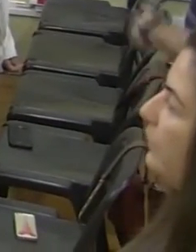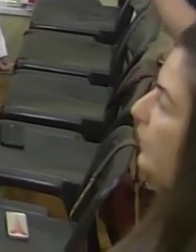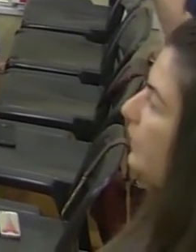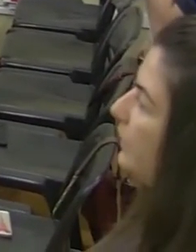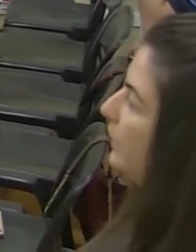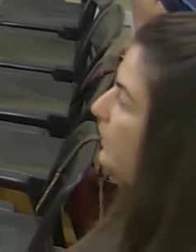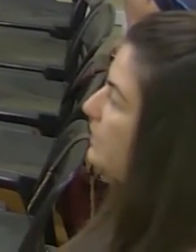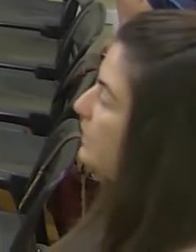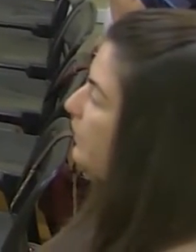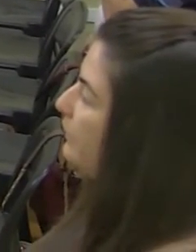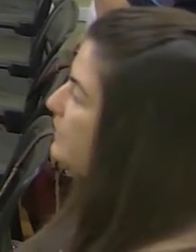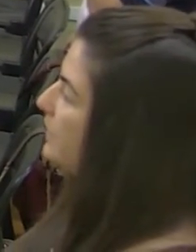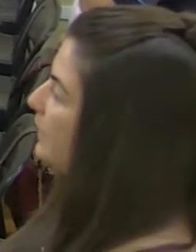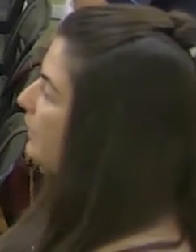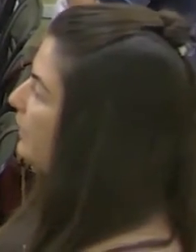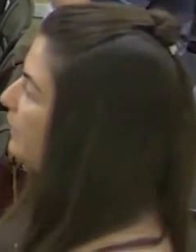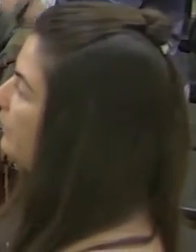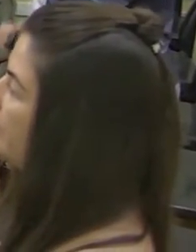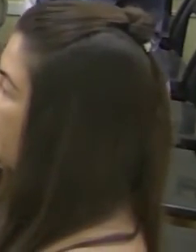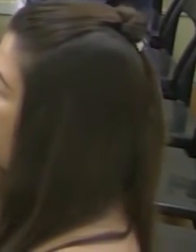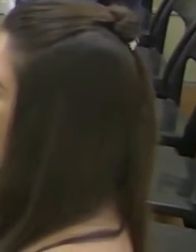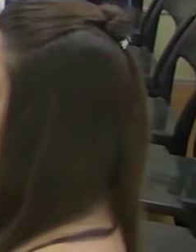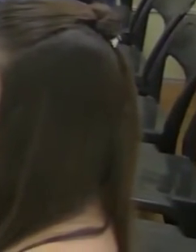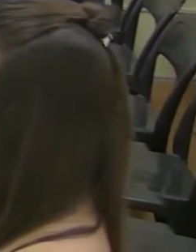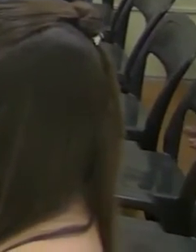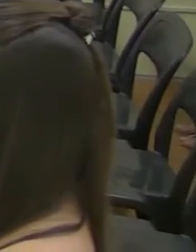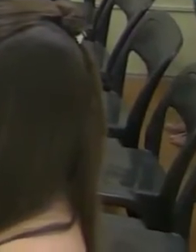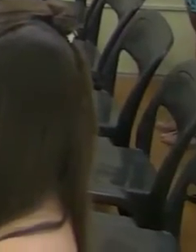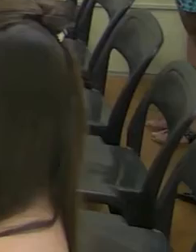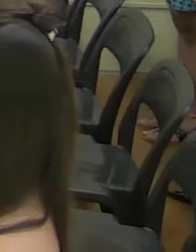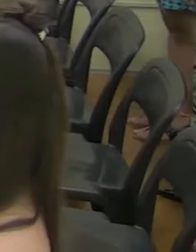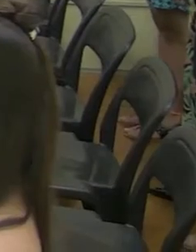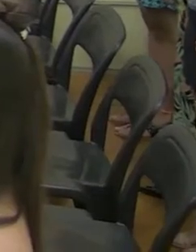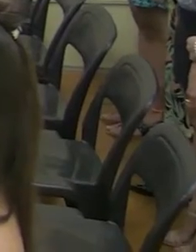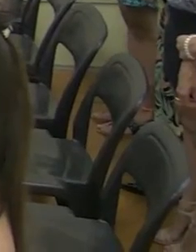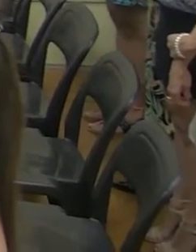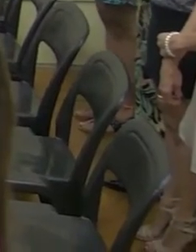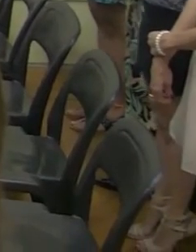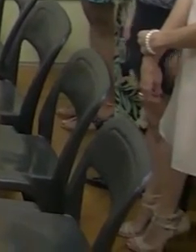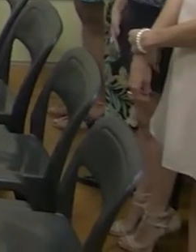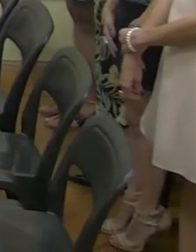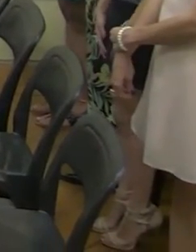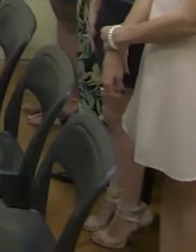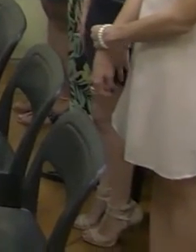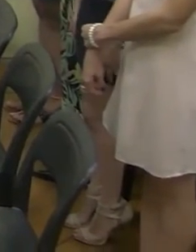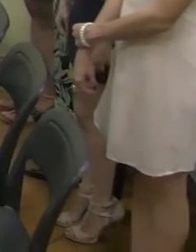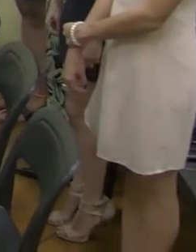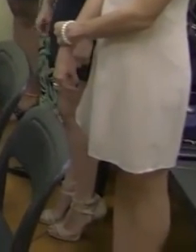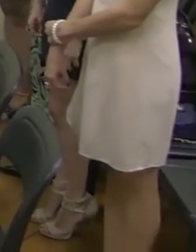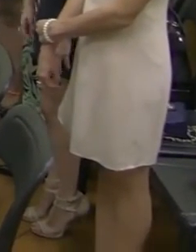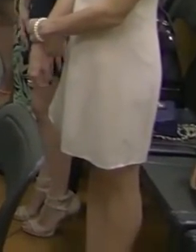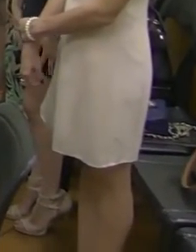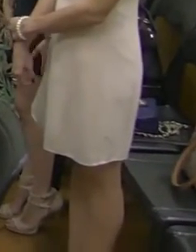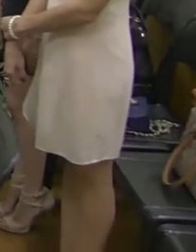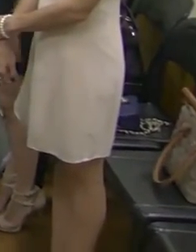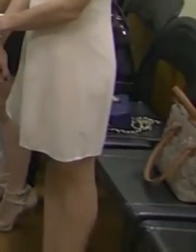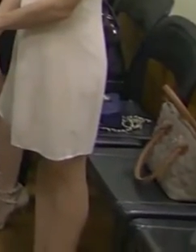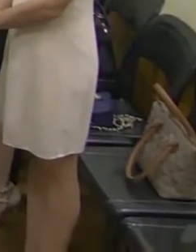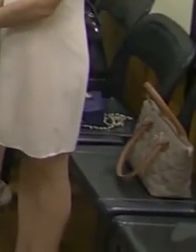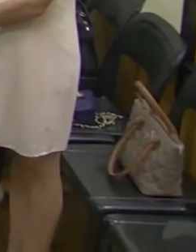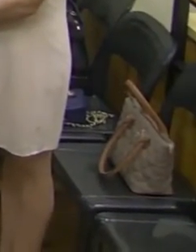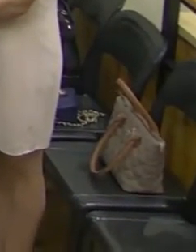Mãe, idolatrada, salve, salve, Brasil de amor eterno seja símbolo,